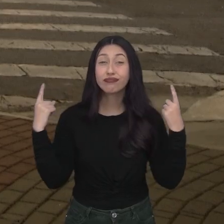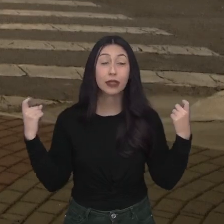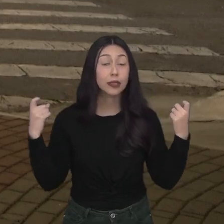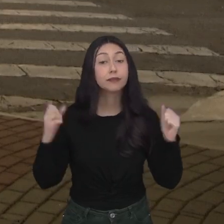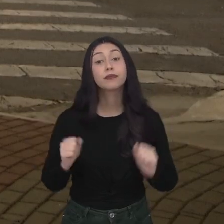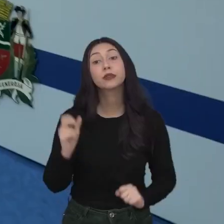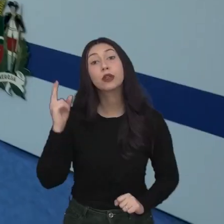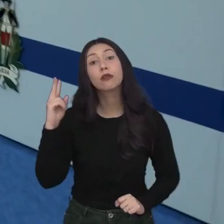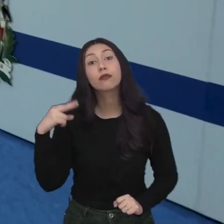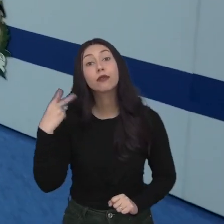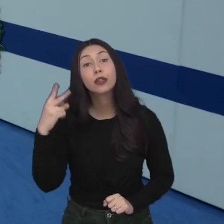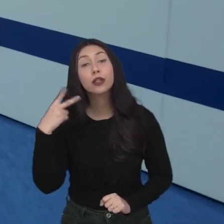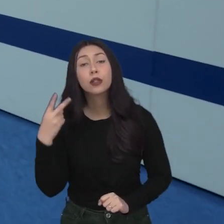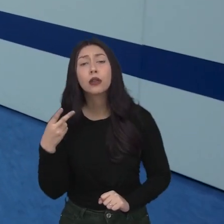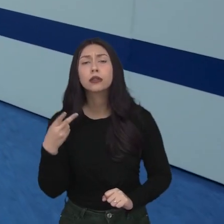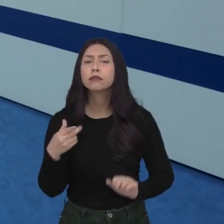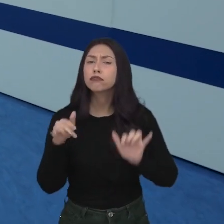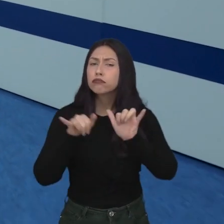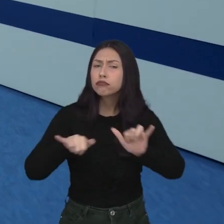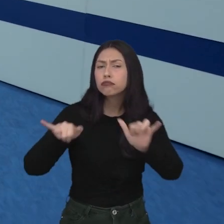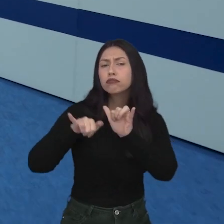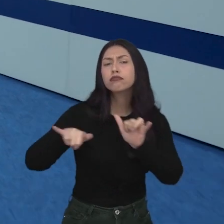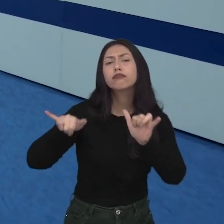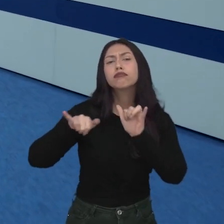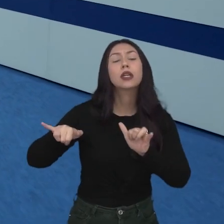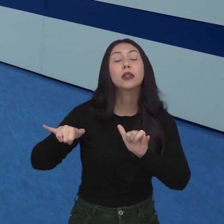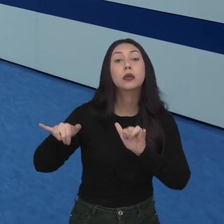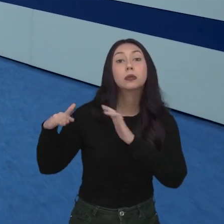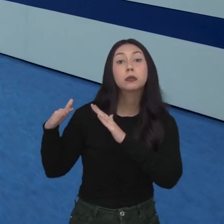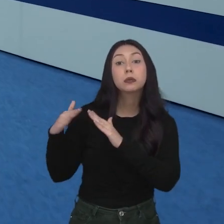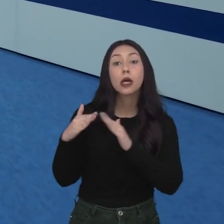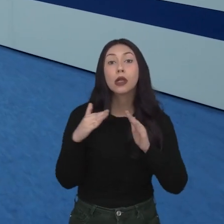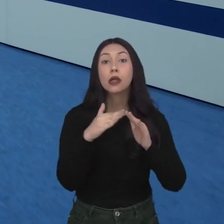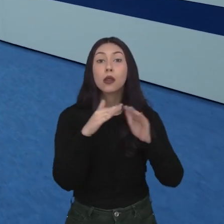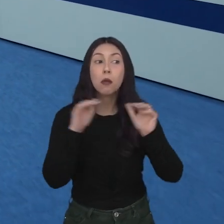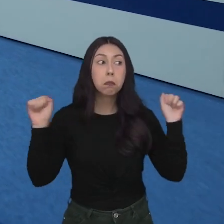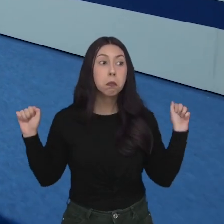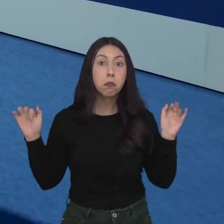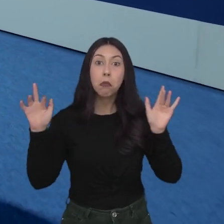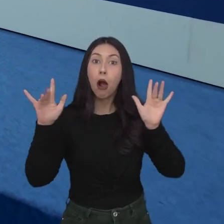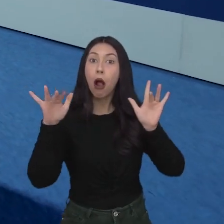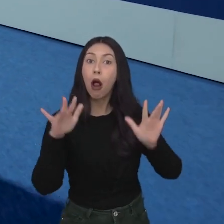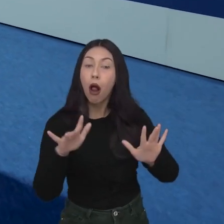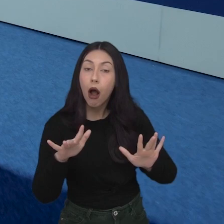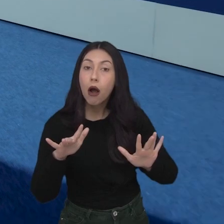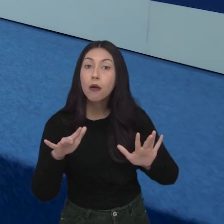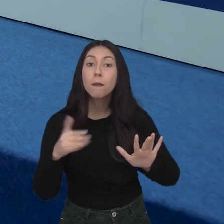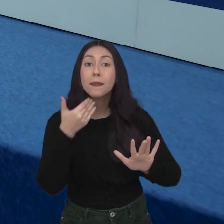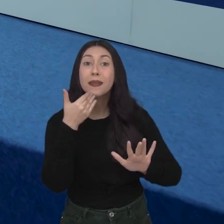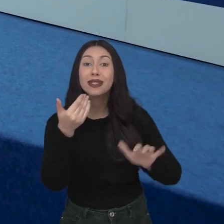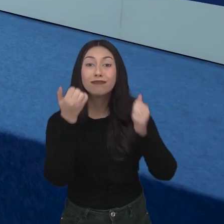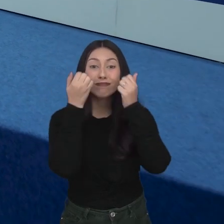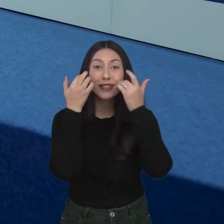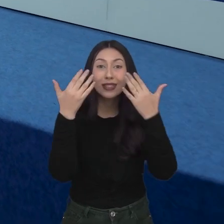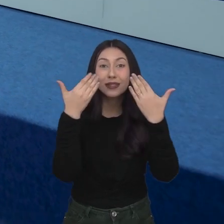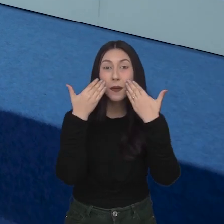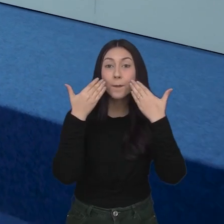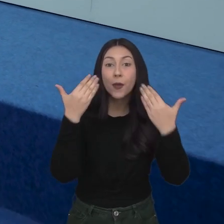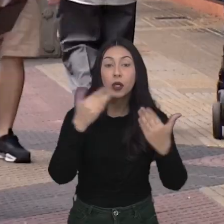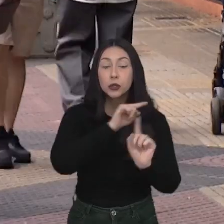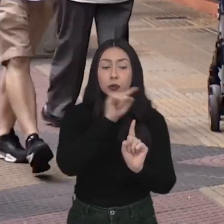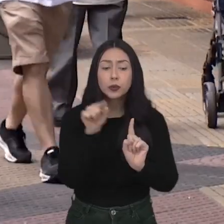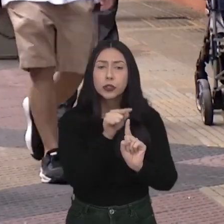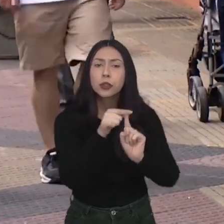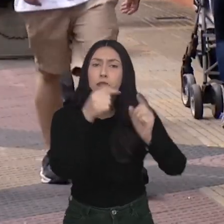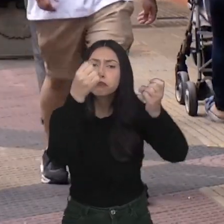do sossego. Os parlamentares também reforçaram o pedido de moradores que estiveram na Câmara para a realização de uma audiência